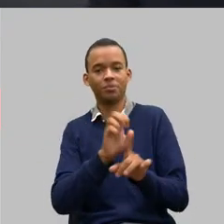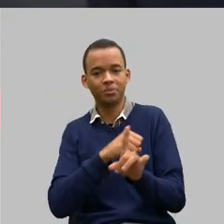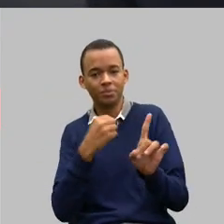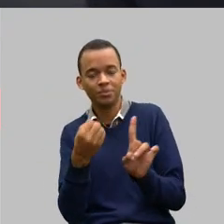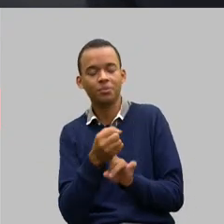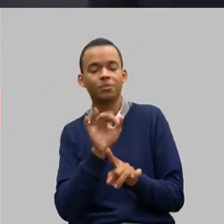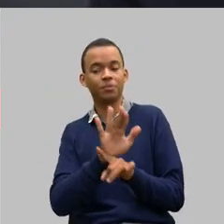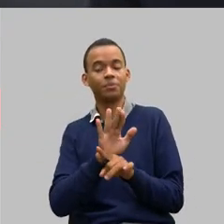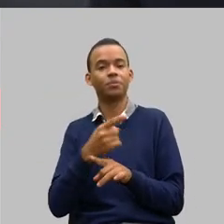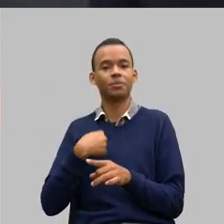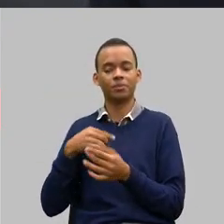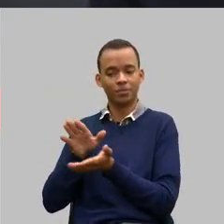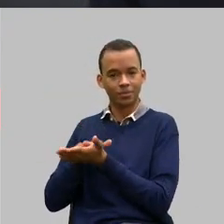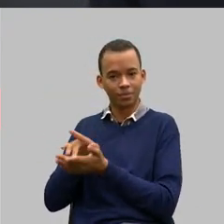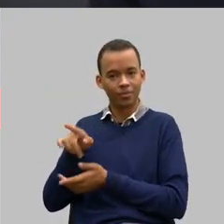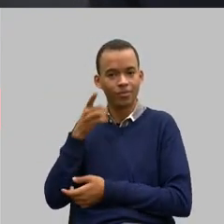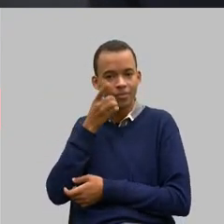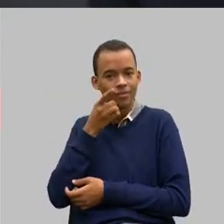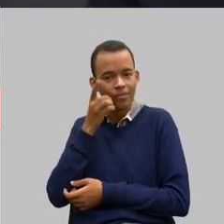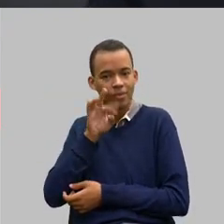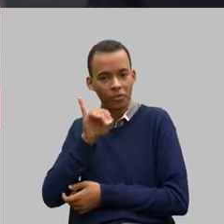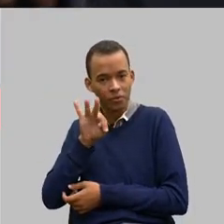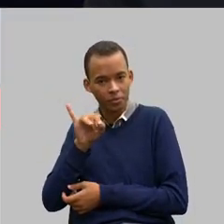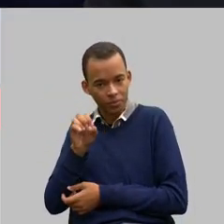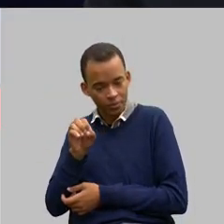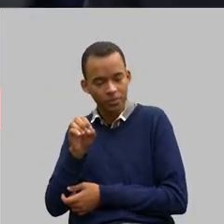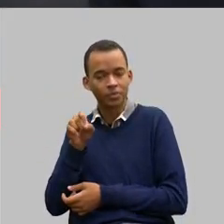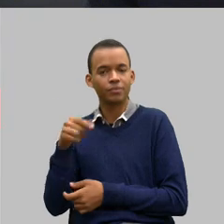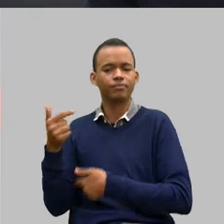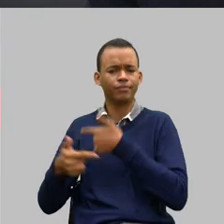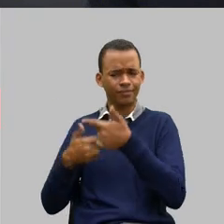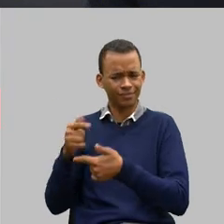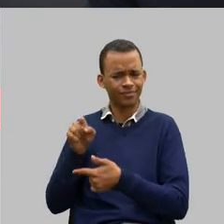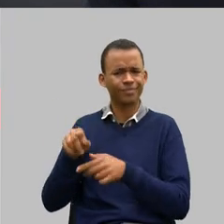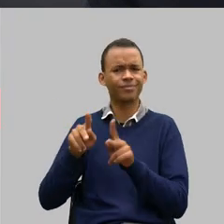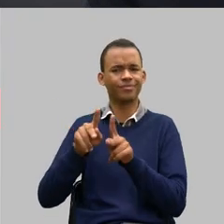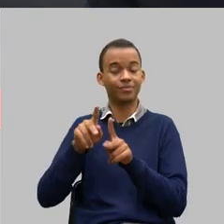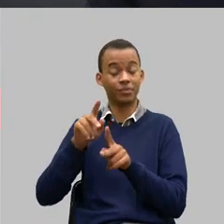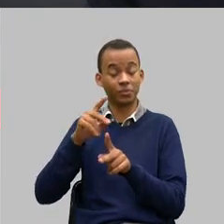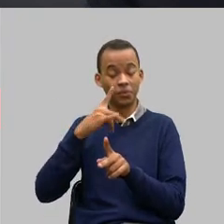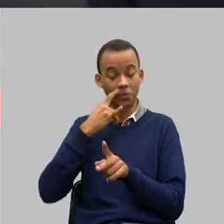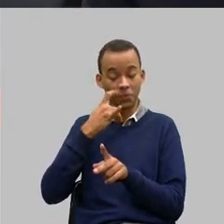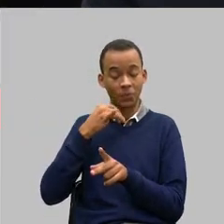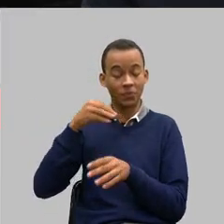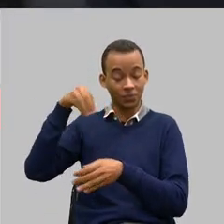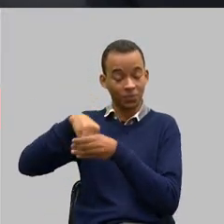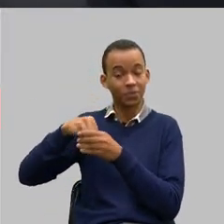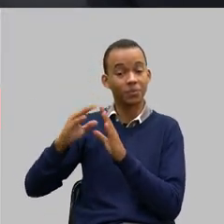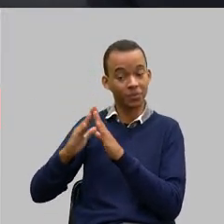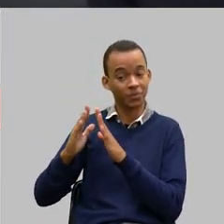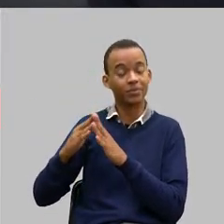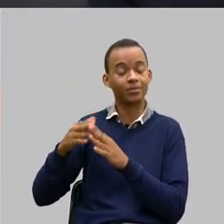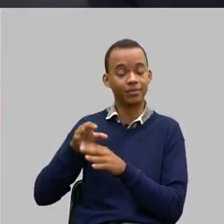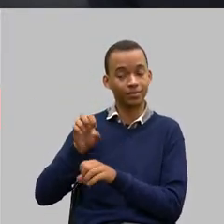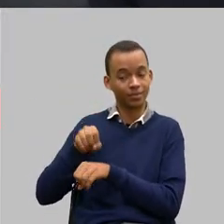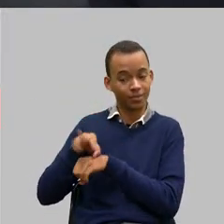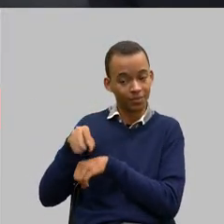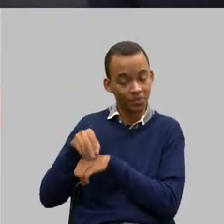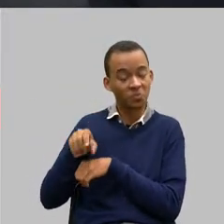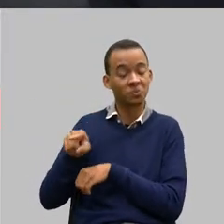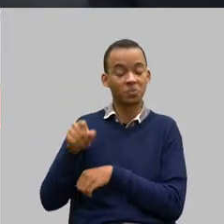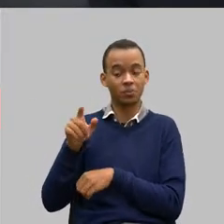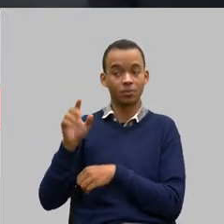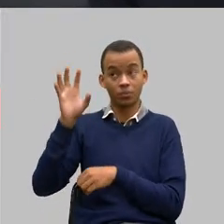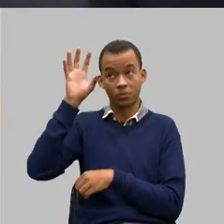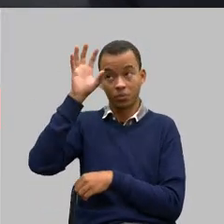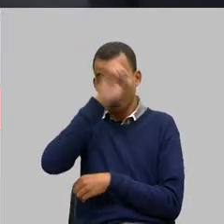trabalho eu sempre digo que com grande professor que vossa excelência tem em casa não teria como ser diferente e eu tenho certeza que onde quer que